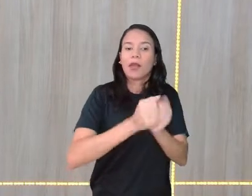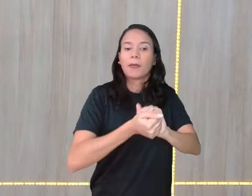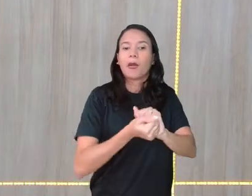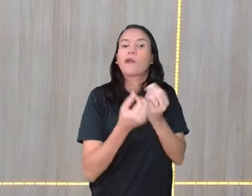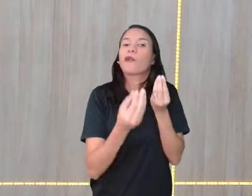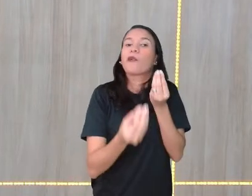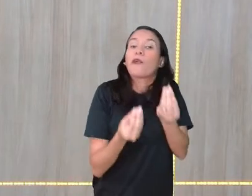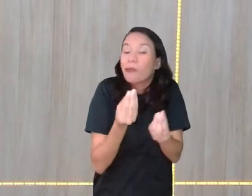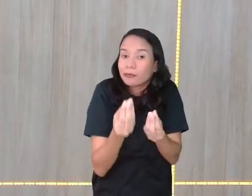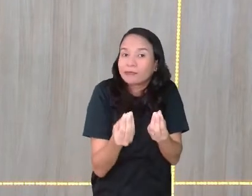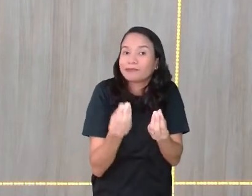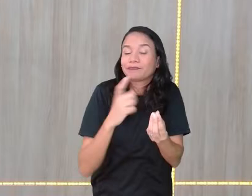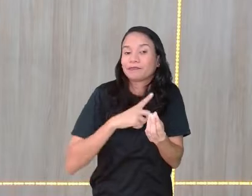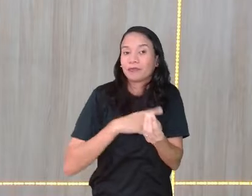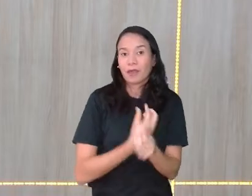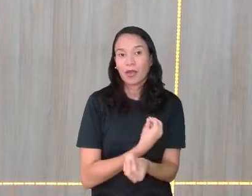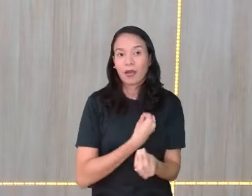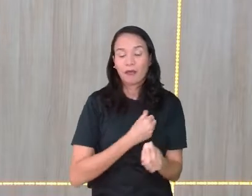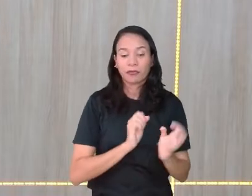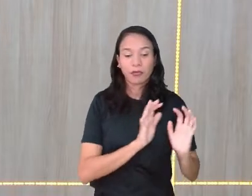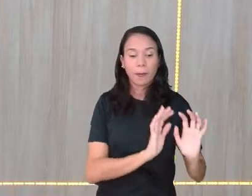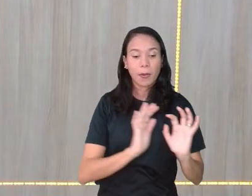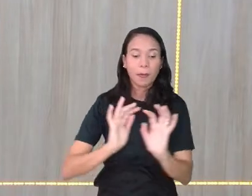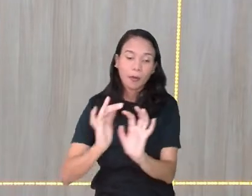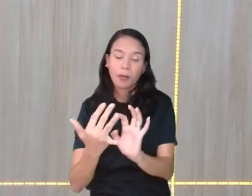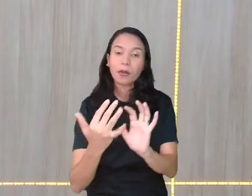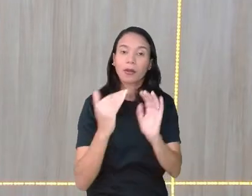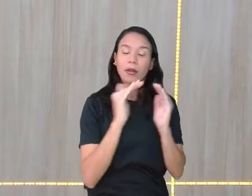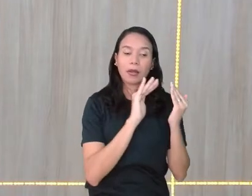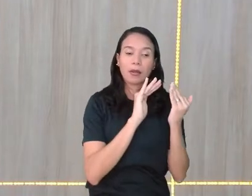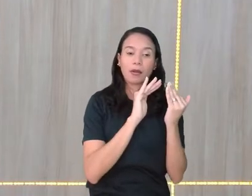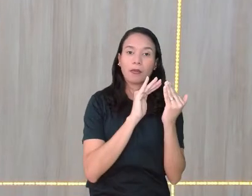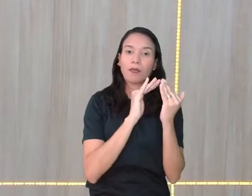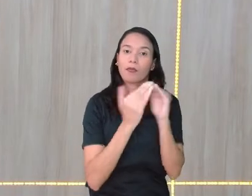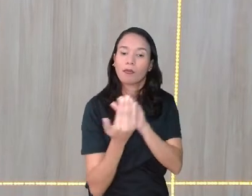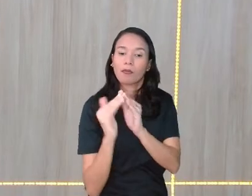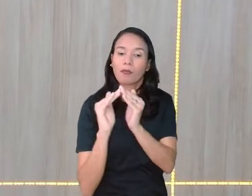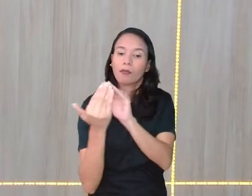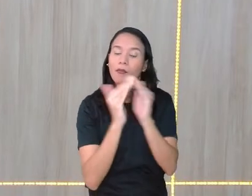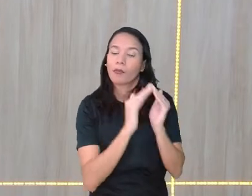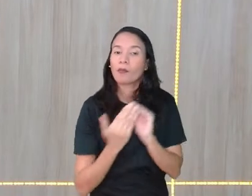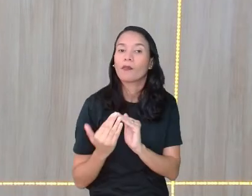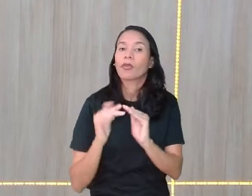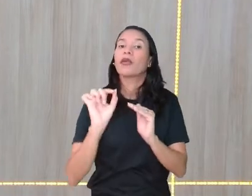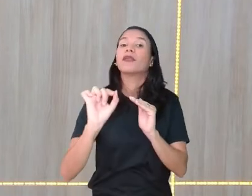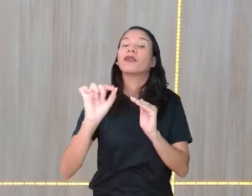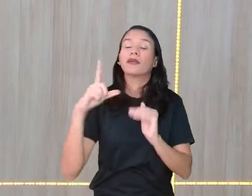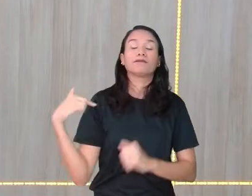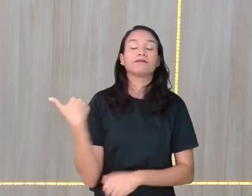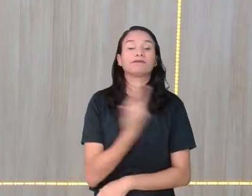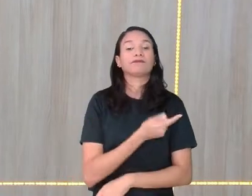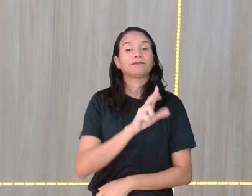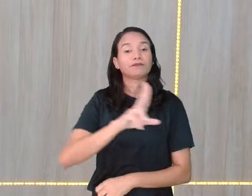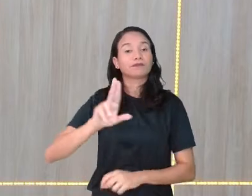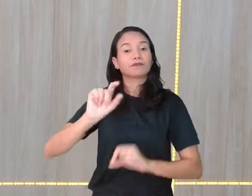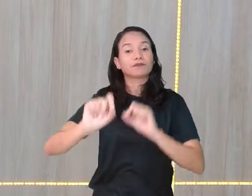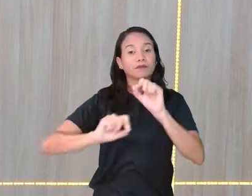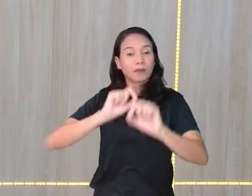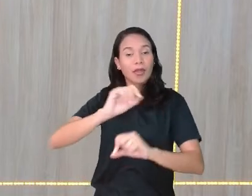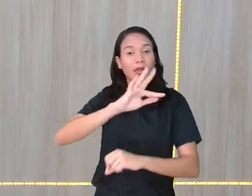situar, ó, à margem do grande centro urbano, formando aquele processozinho, né, que a gente chamava